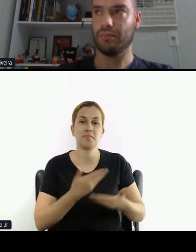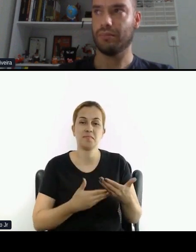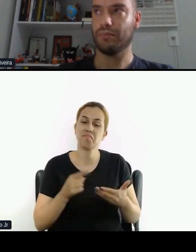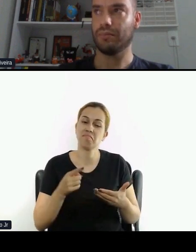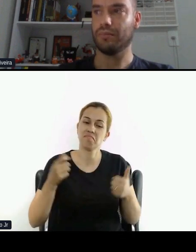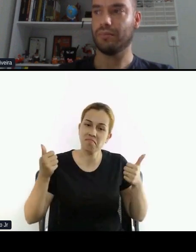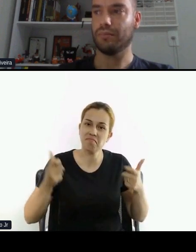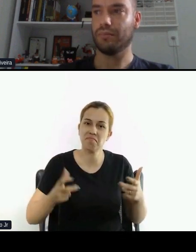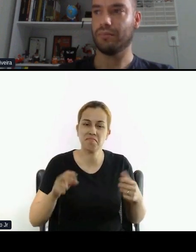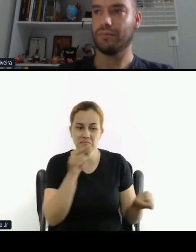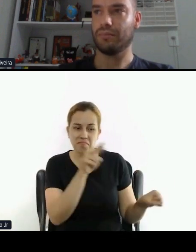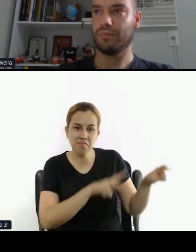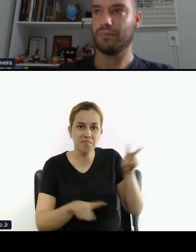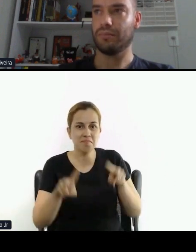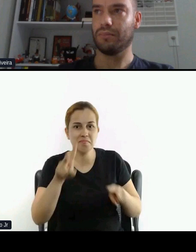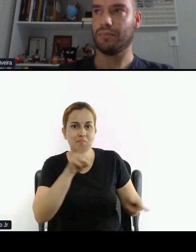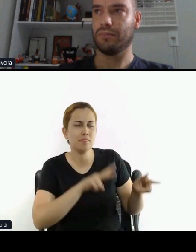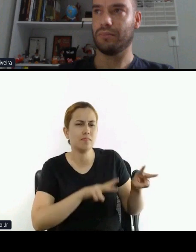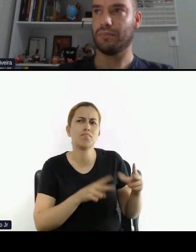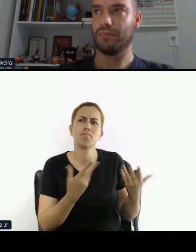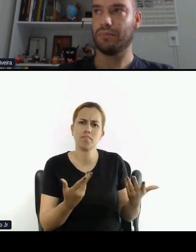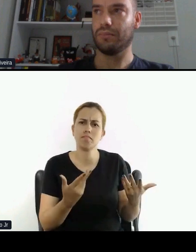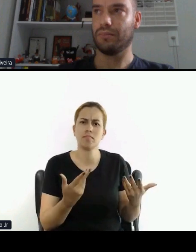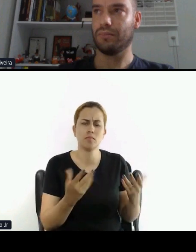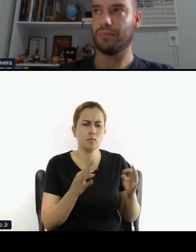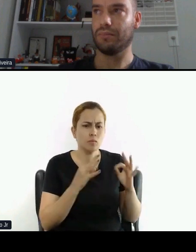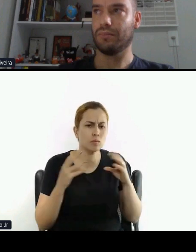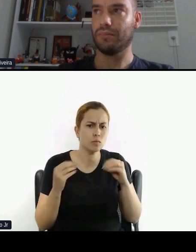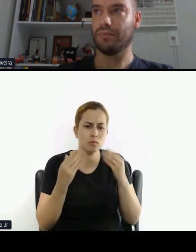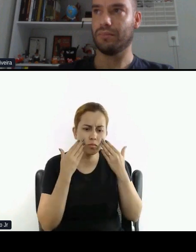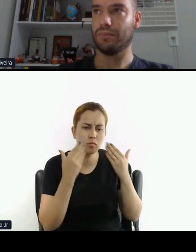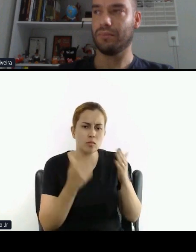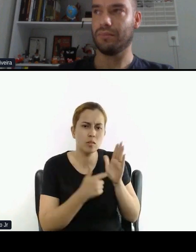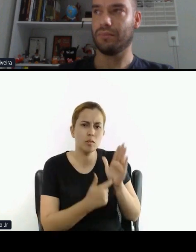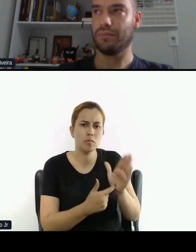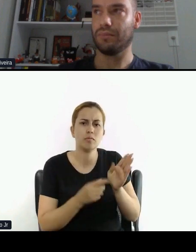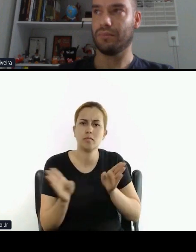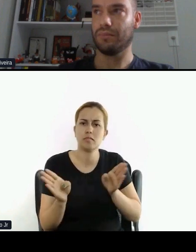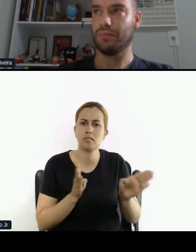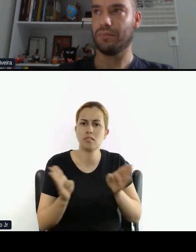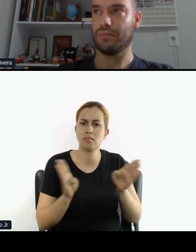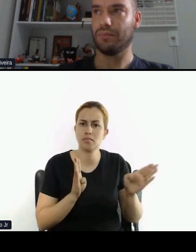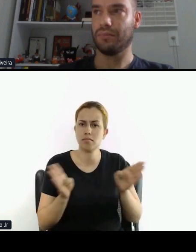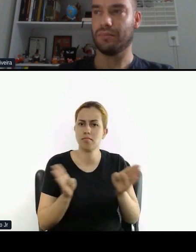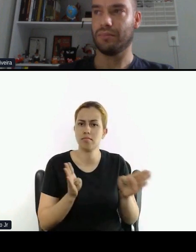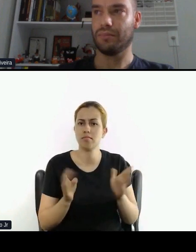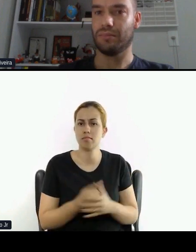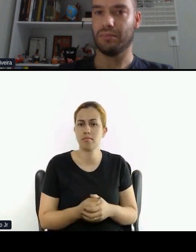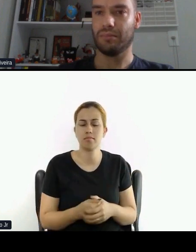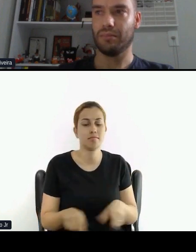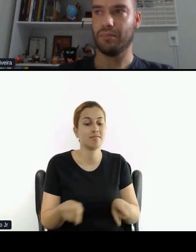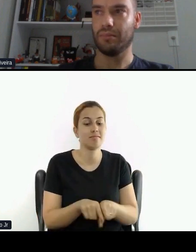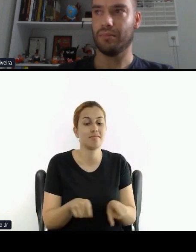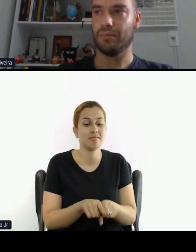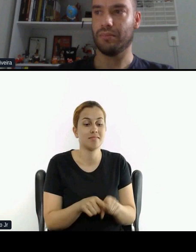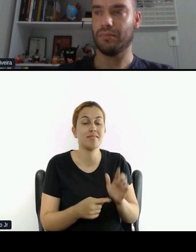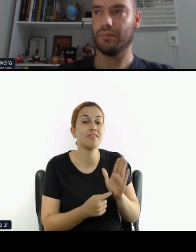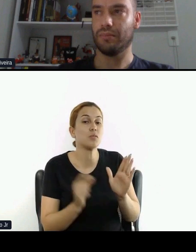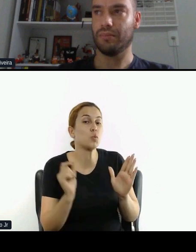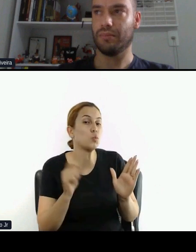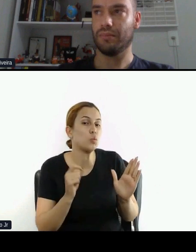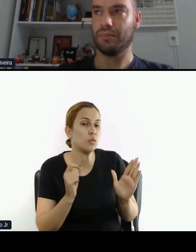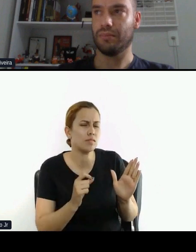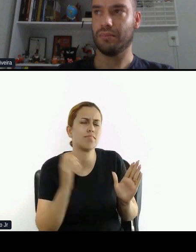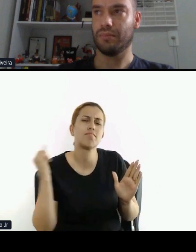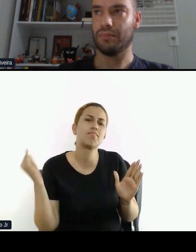também, né? Acho que isso é muito ali o que a gente traz como acessibilidade, né? Eu também trago que é bem